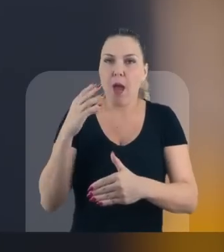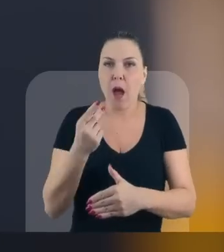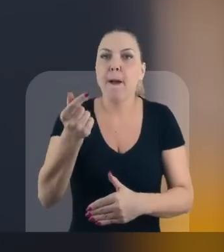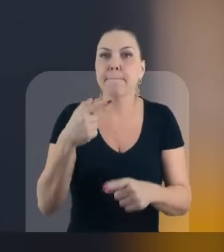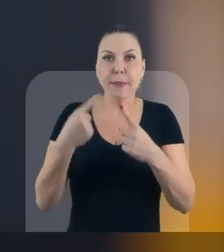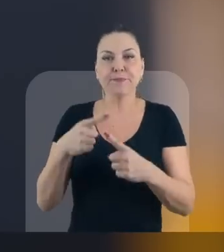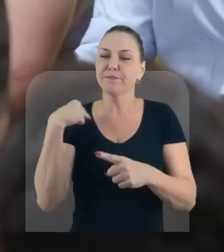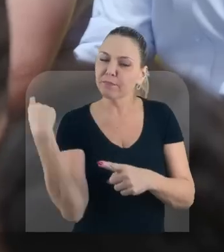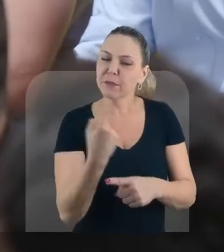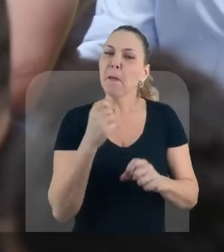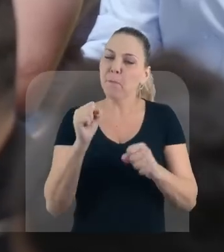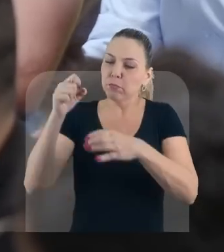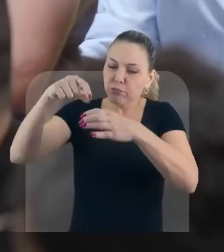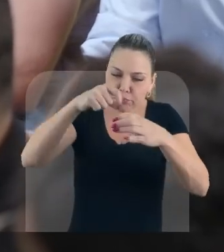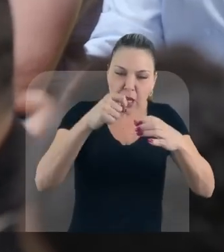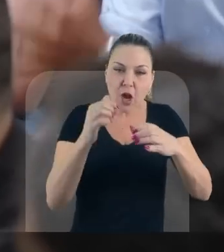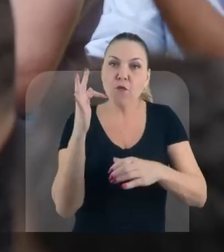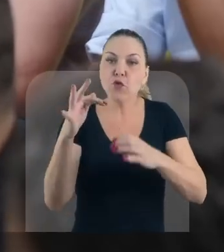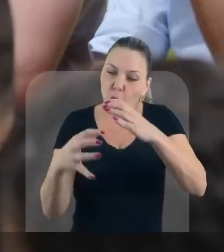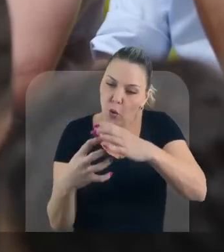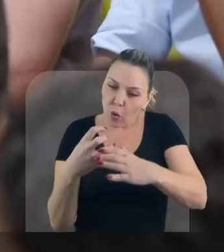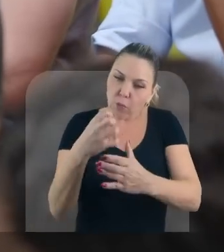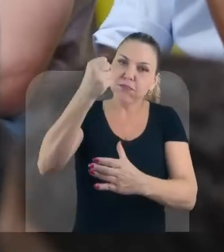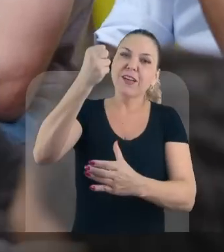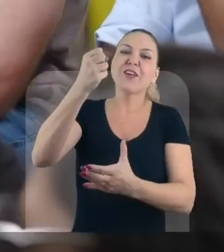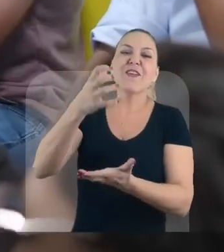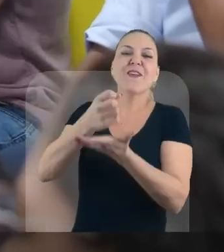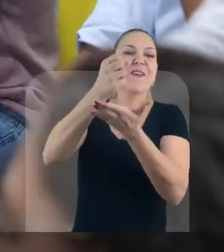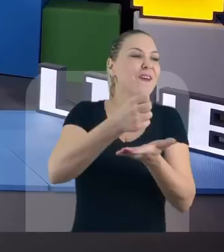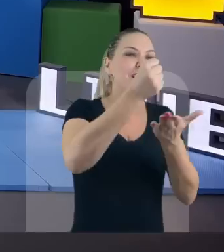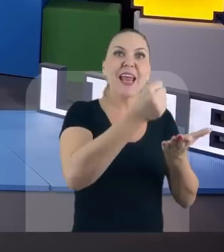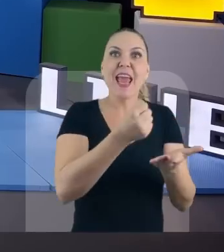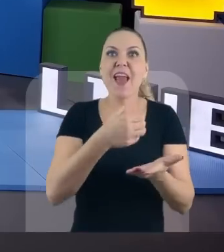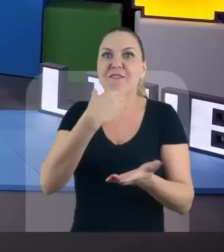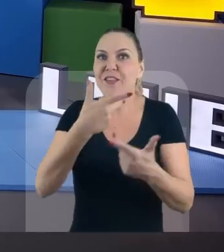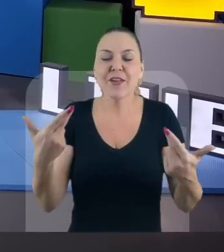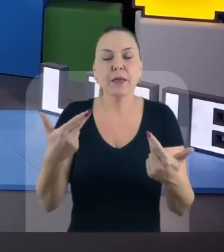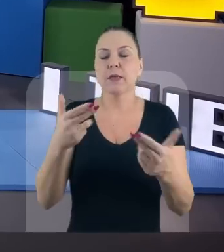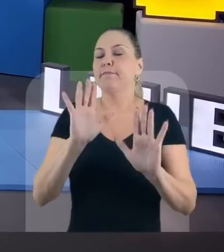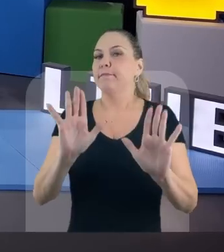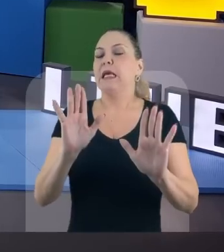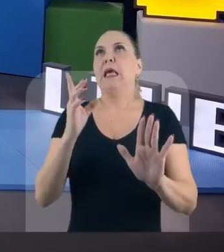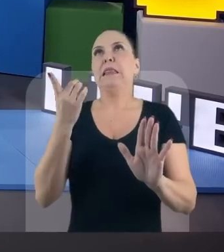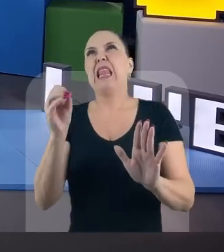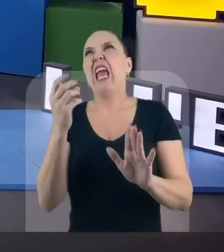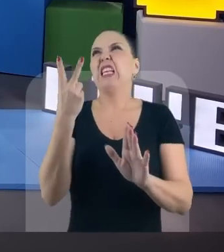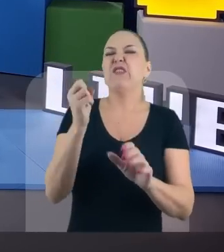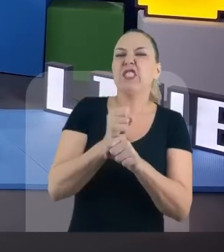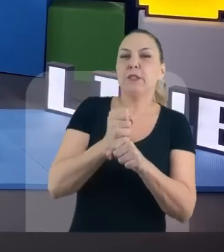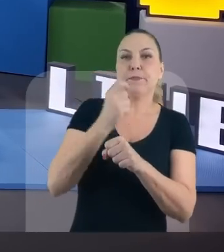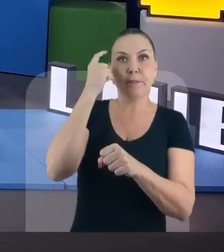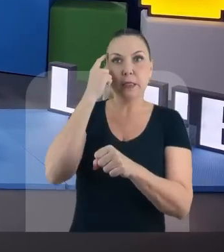mas para que a gente possa colher os frutos daqui a um tempo, né? Só um negócio. Você falou 10, 20 anos, mas você esquece que eles